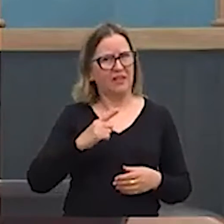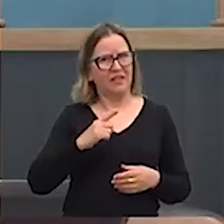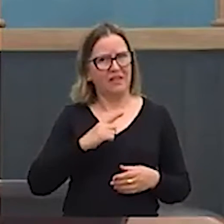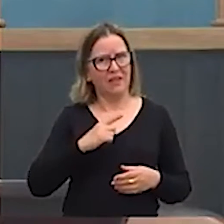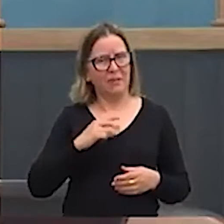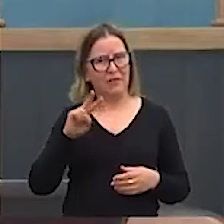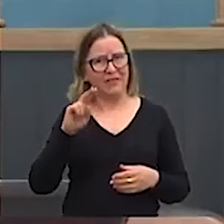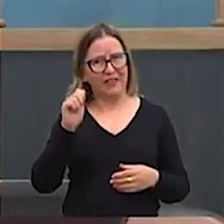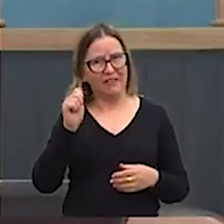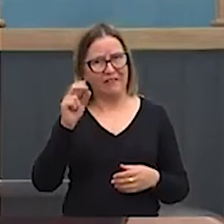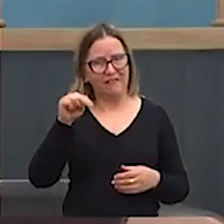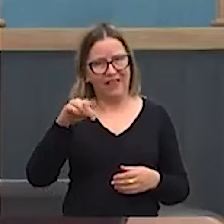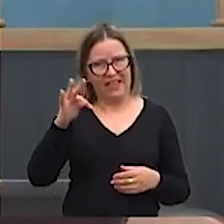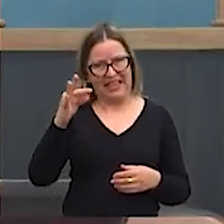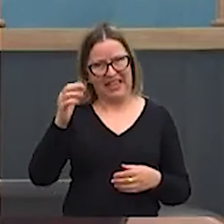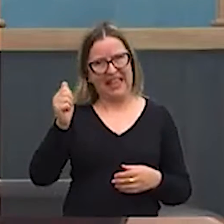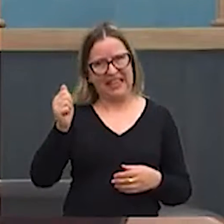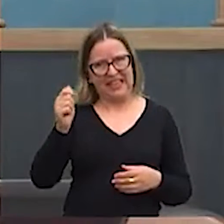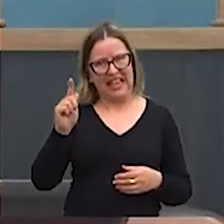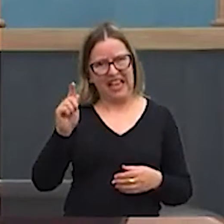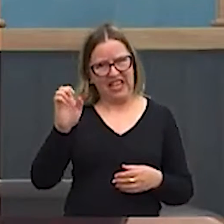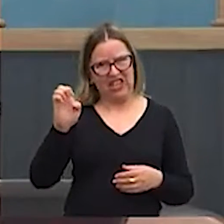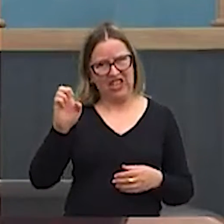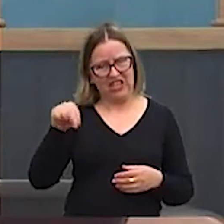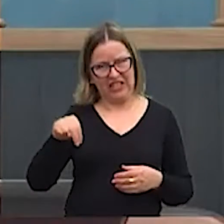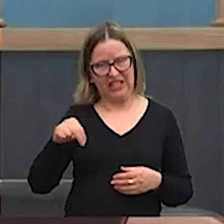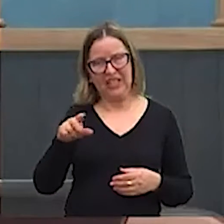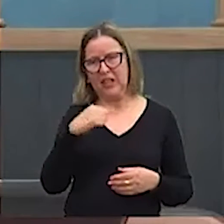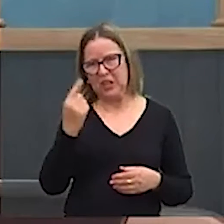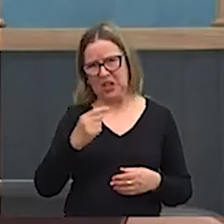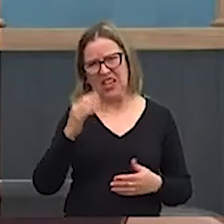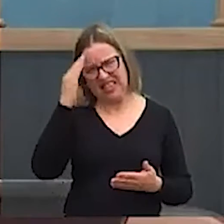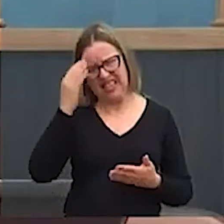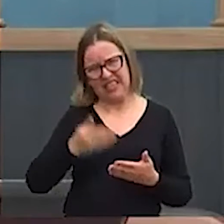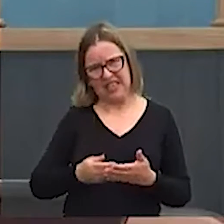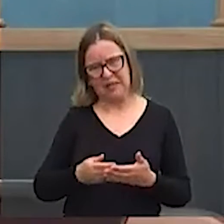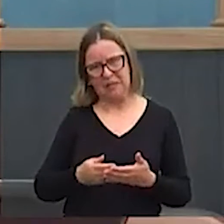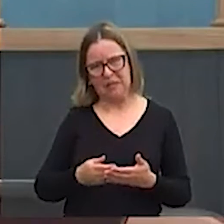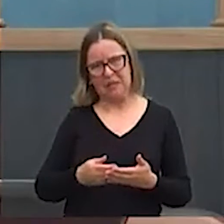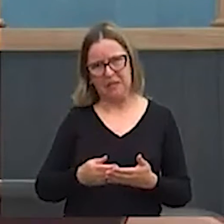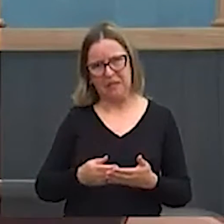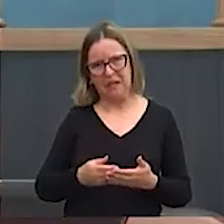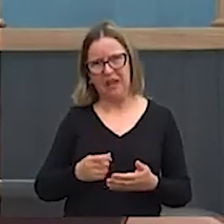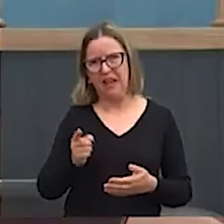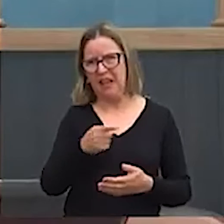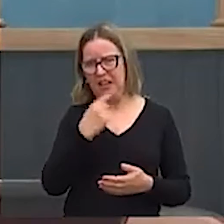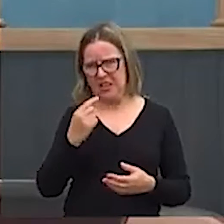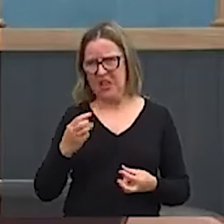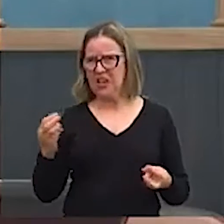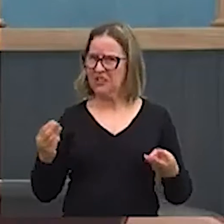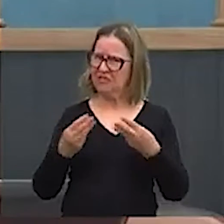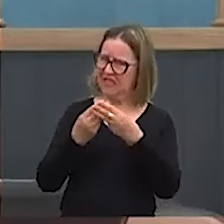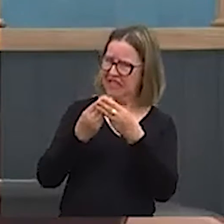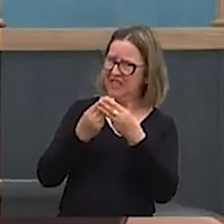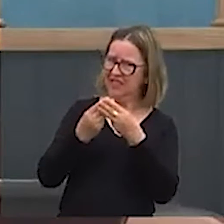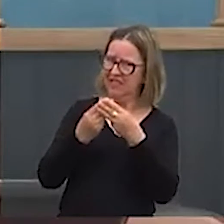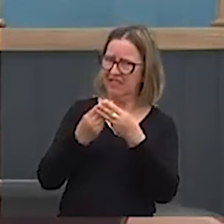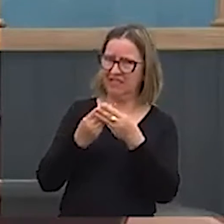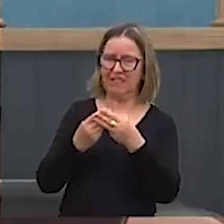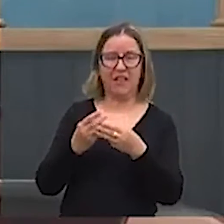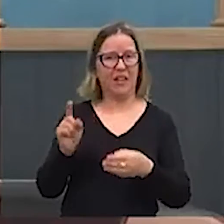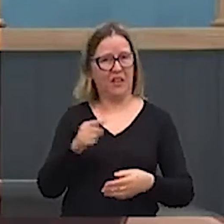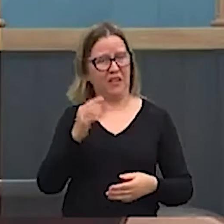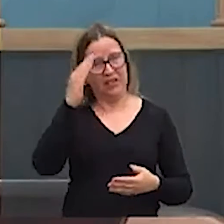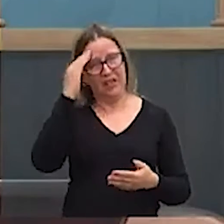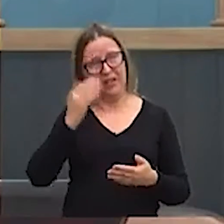que cremos, temos nós alguma vantagem? Temos nós judeus alguma vantagem? Ou nós gentios alguma vantagem? Nós que